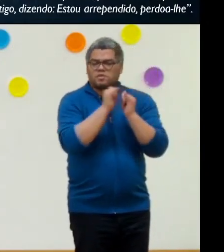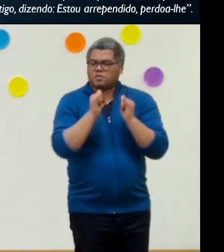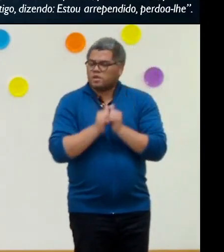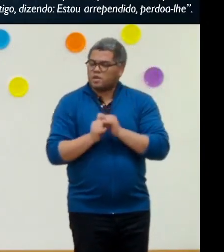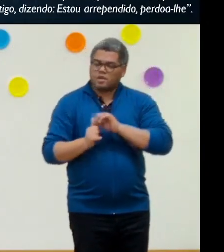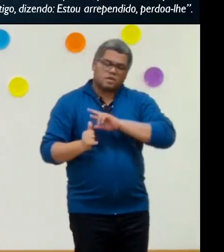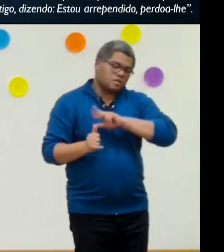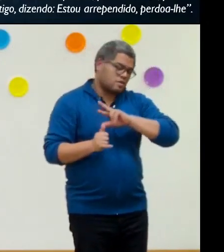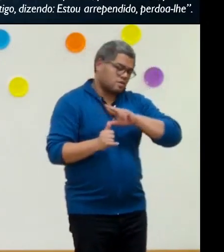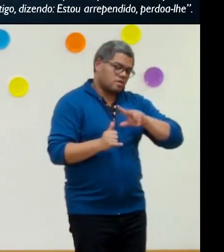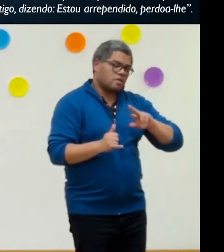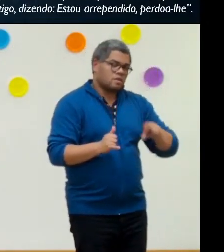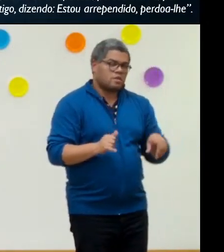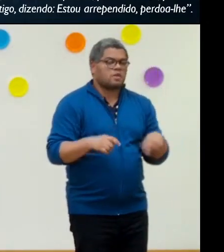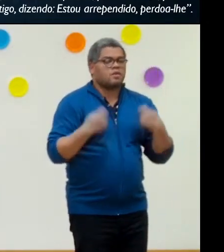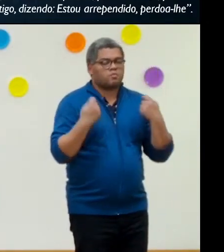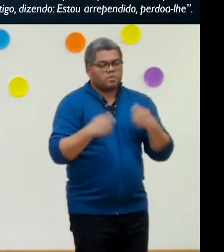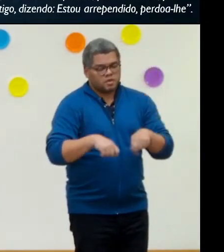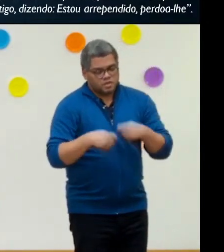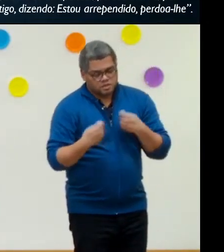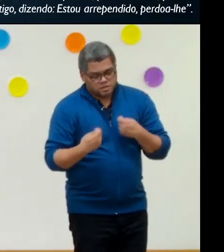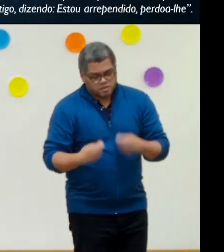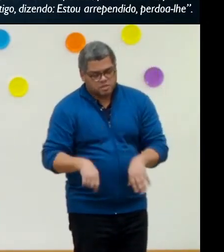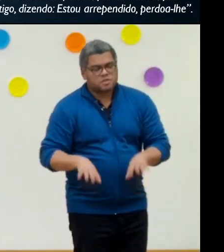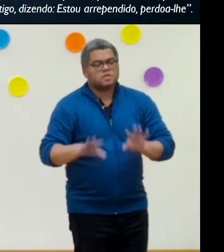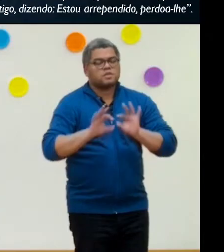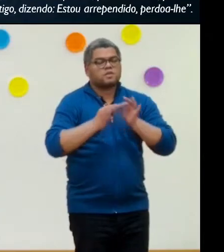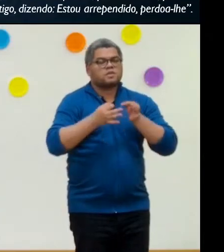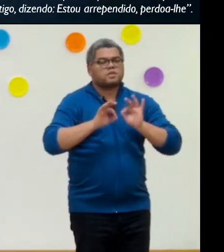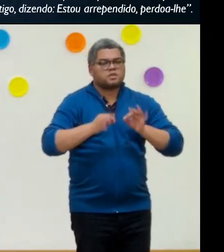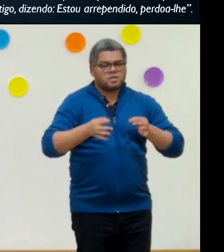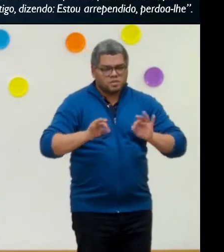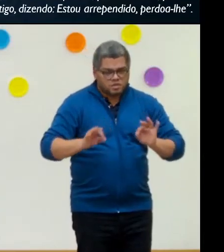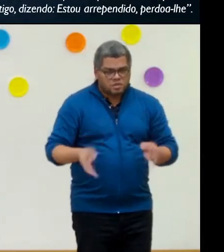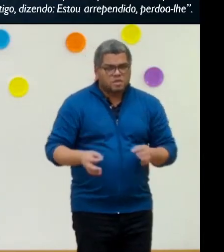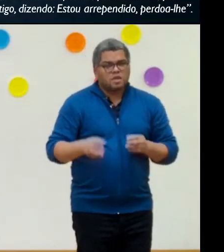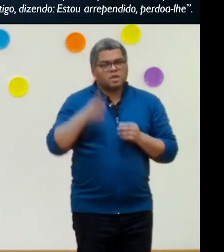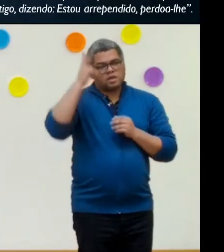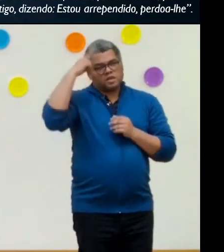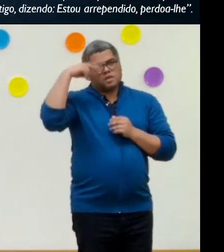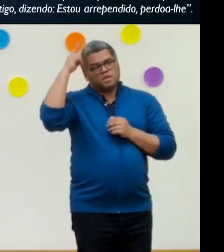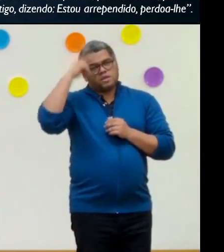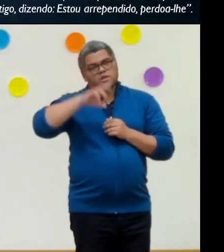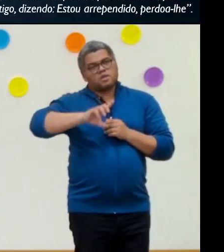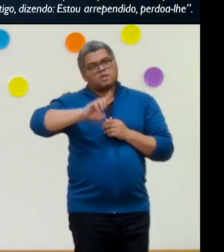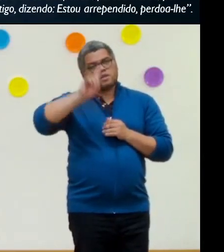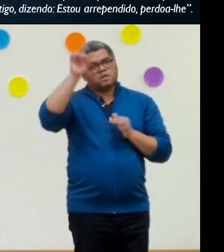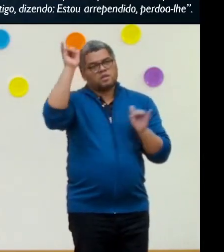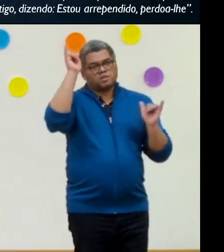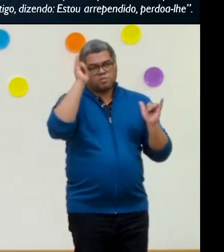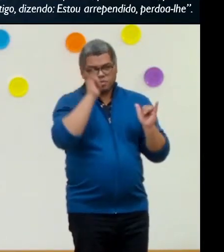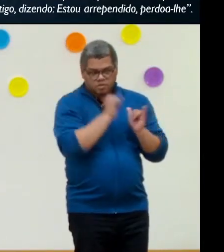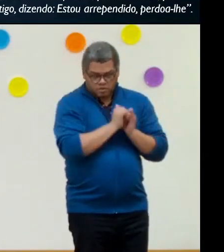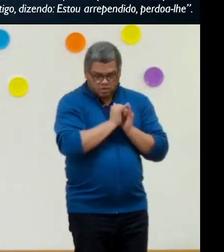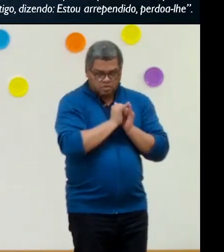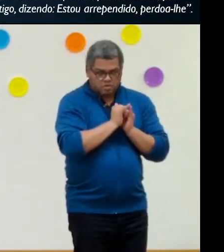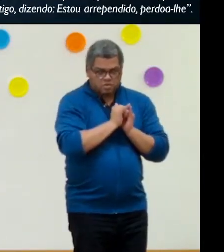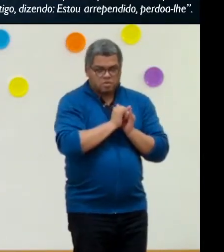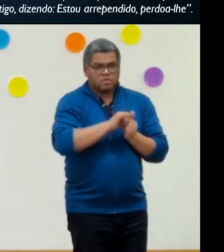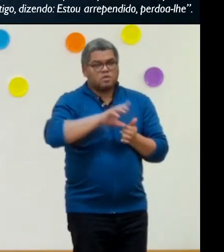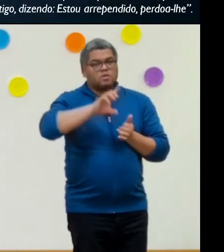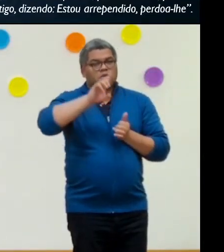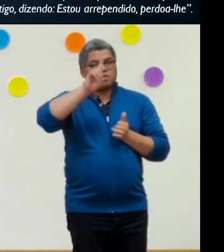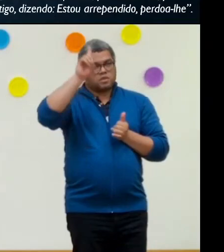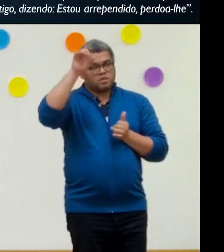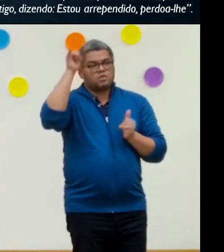nós. Exige humildade, porque causa feridas. Lembre-se, Deus perdoou o adultério. Deus